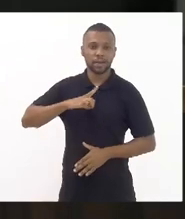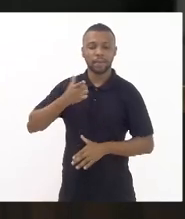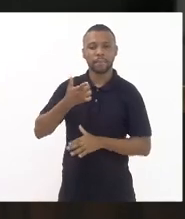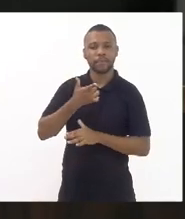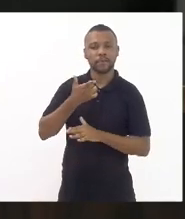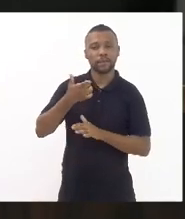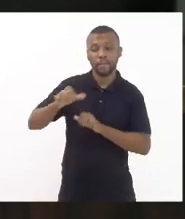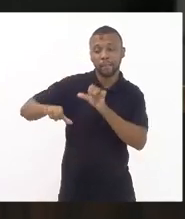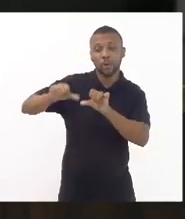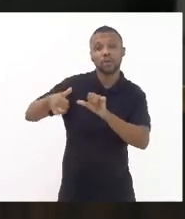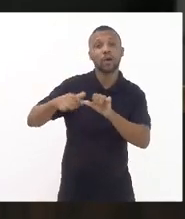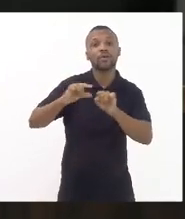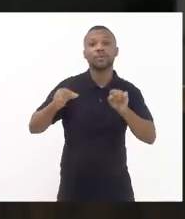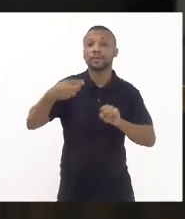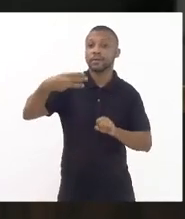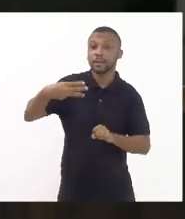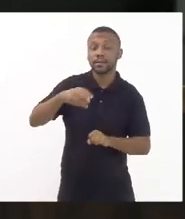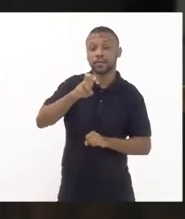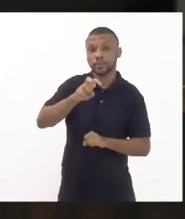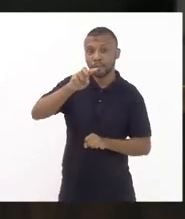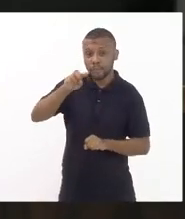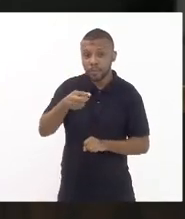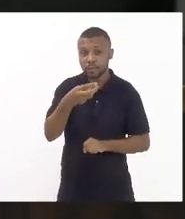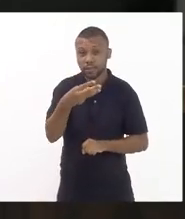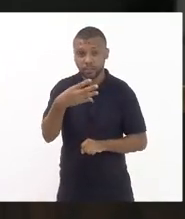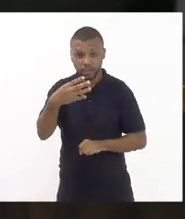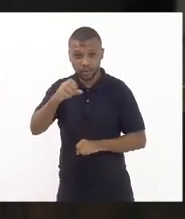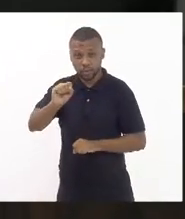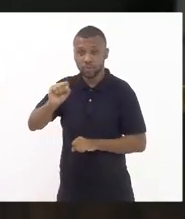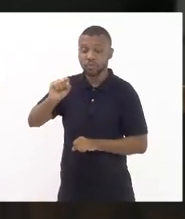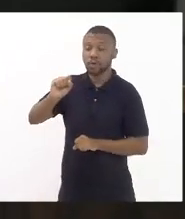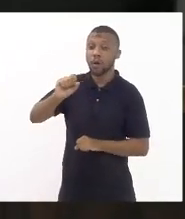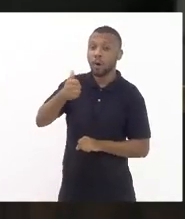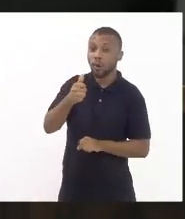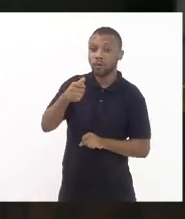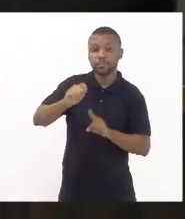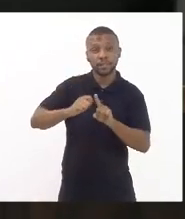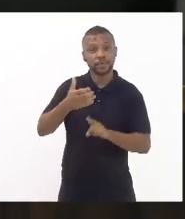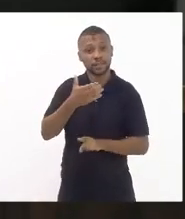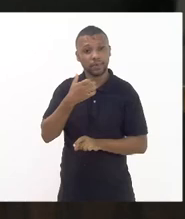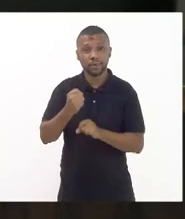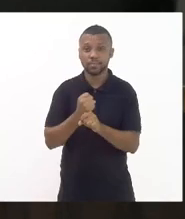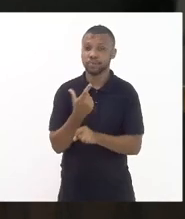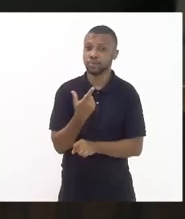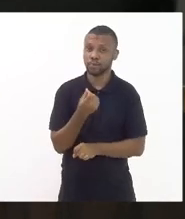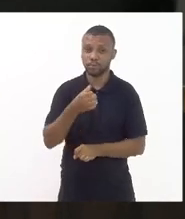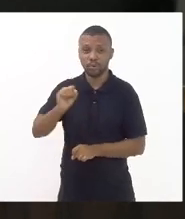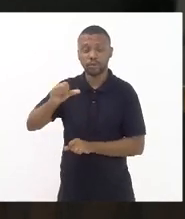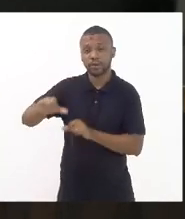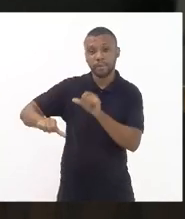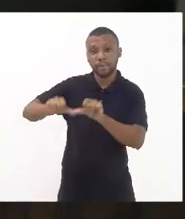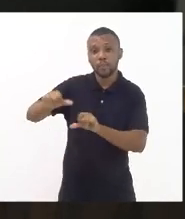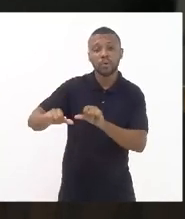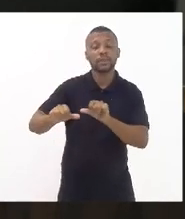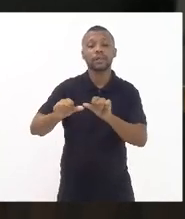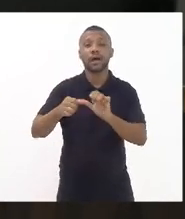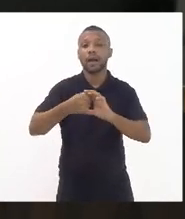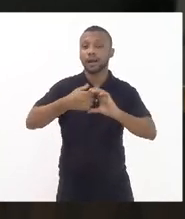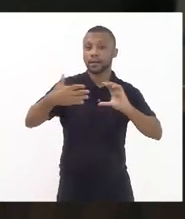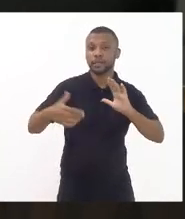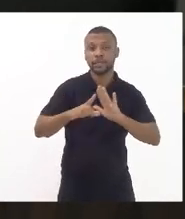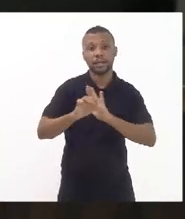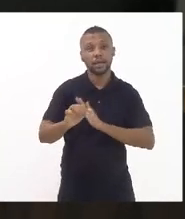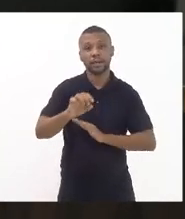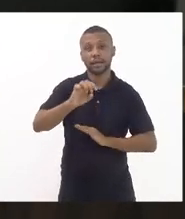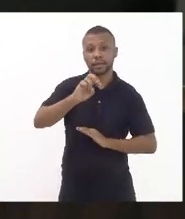artigo 3º da lei 5.348 de 11 de dezembro de 2008, que altera o dispositivo da lei 4.583